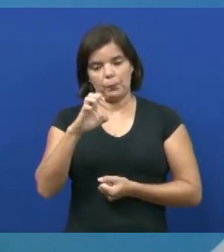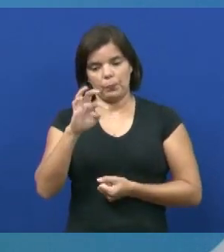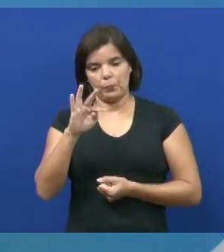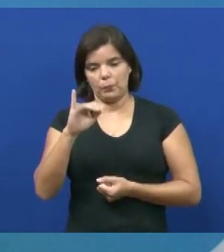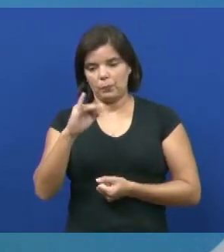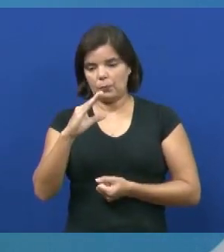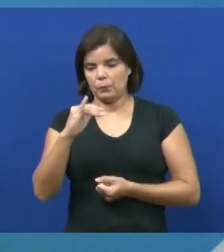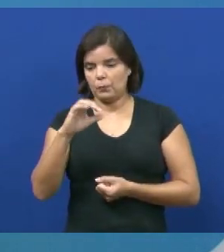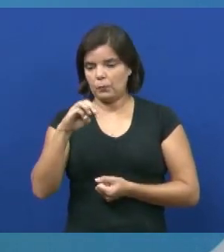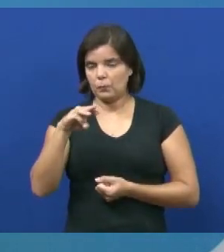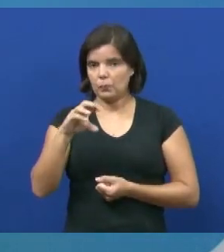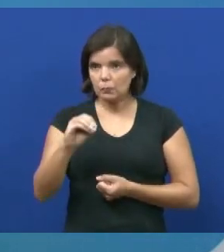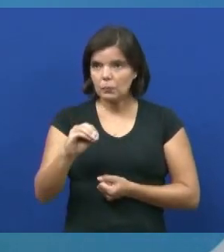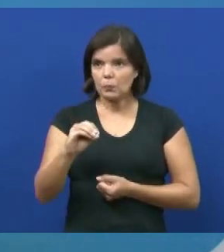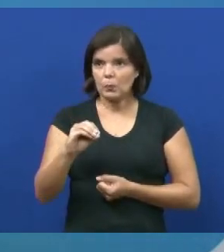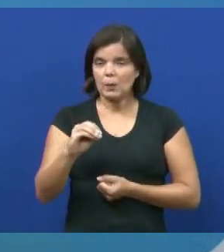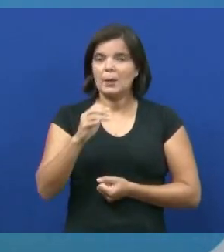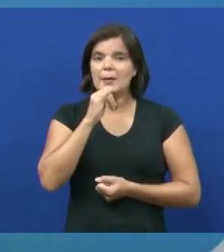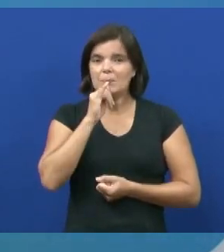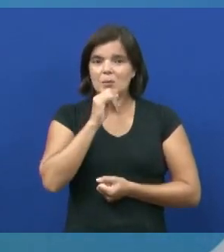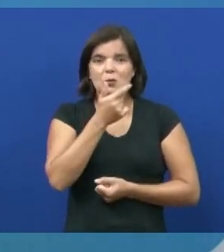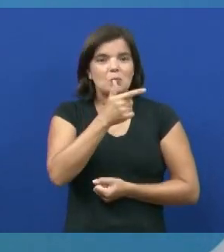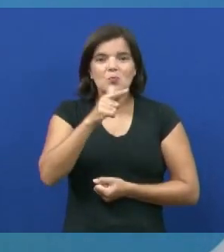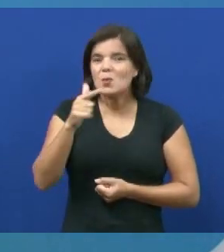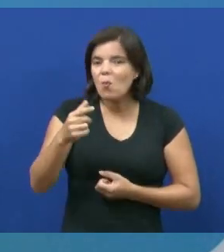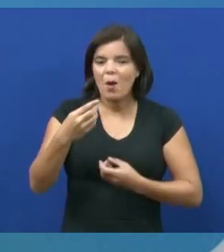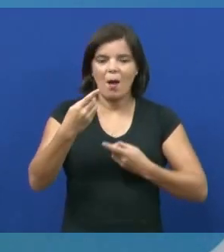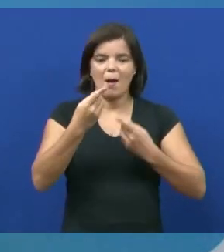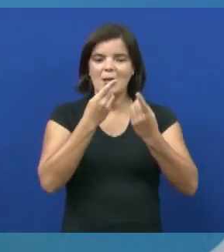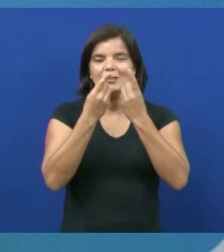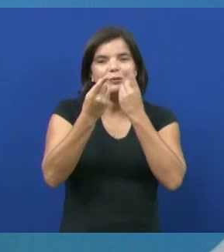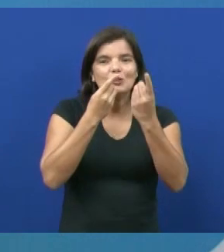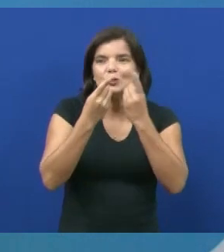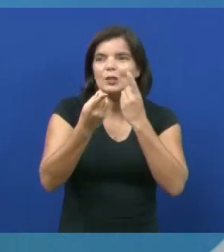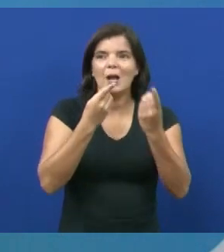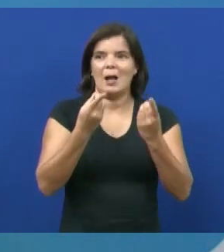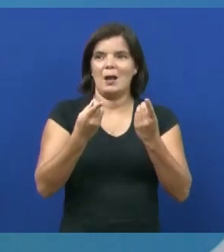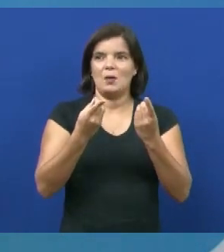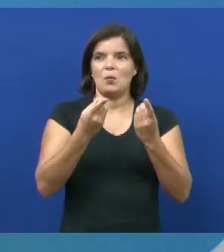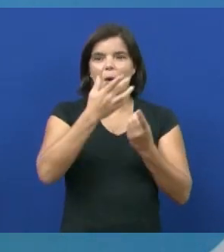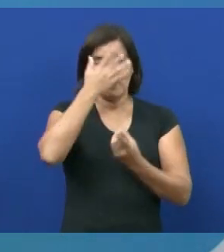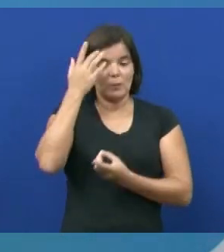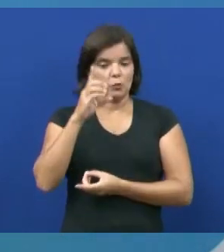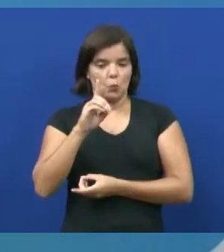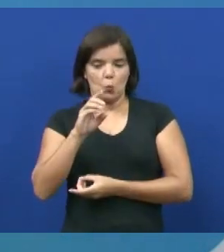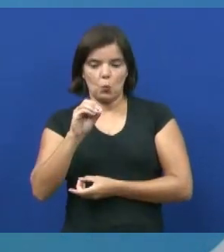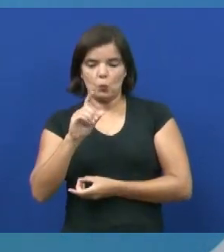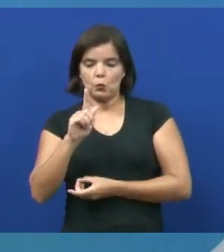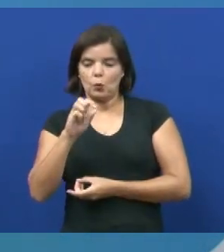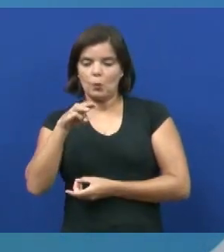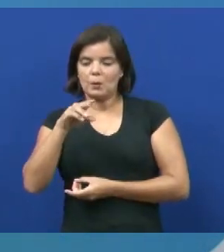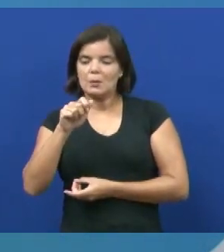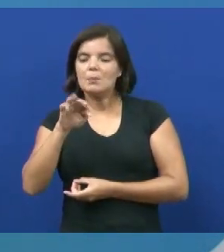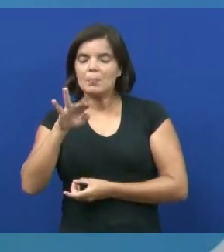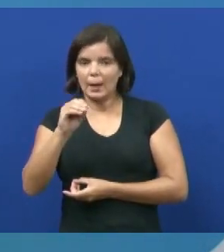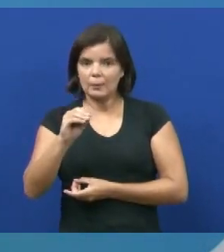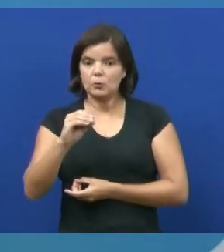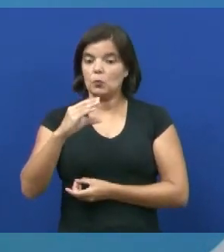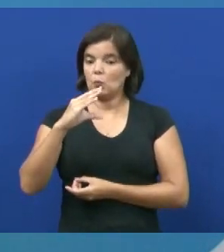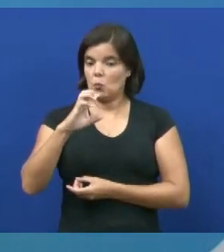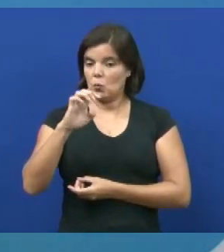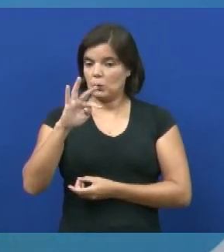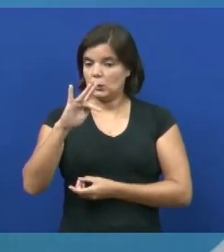tá? Não há diálogo com quem é dogmático, não existe. O cético é aquele que